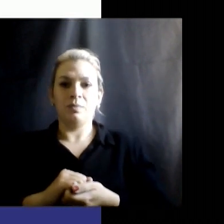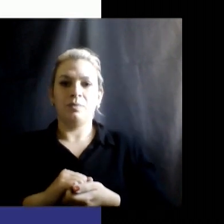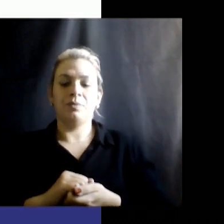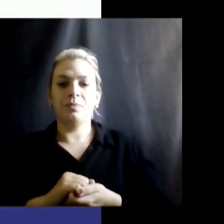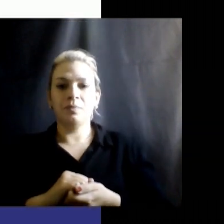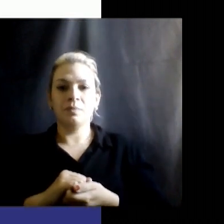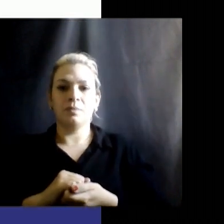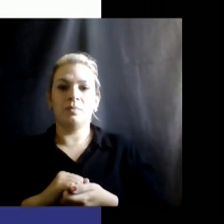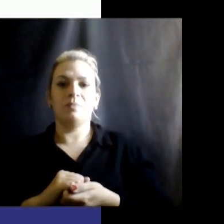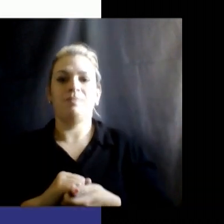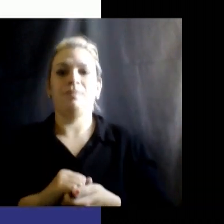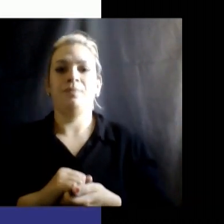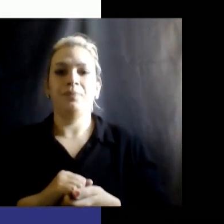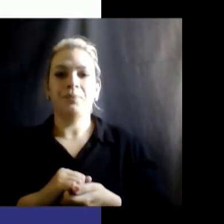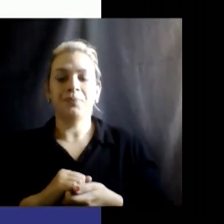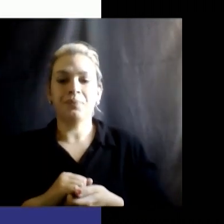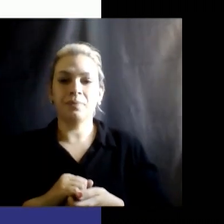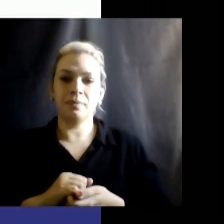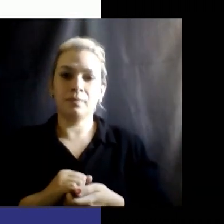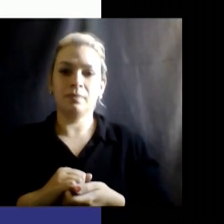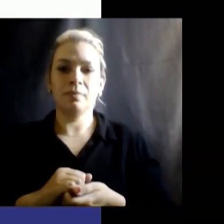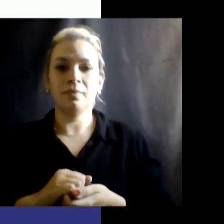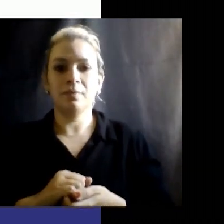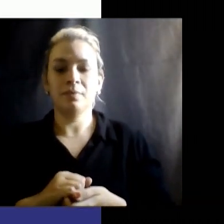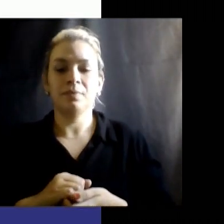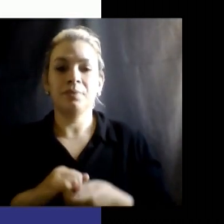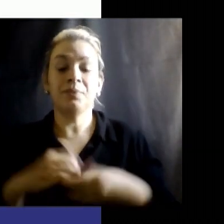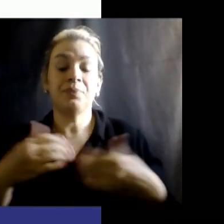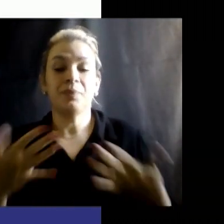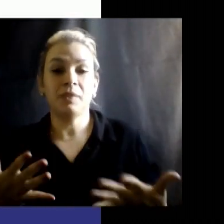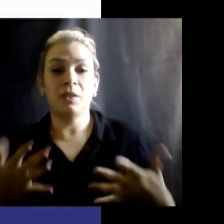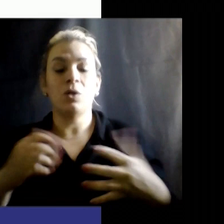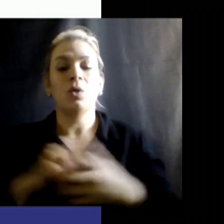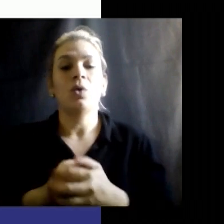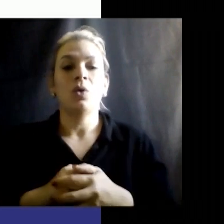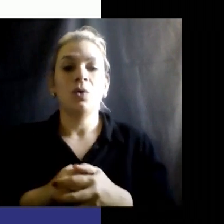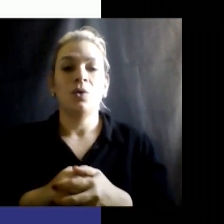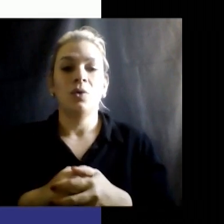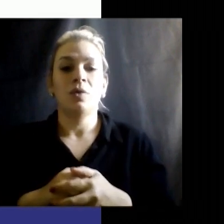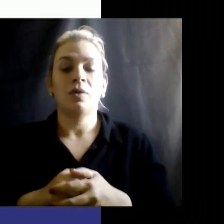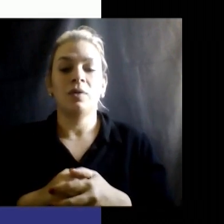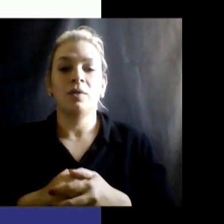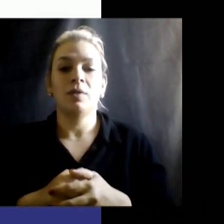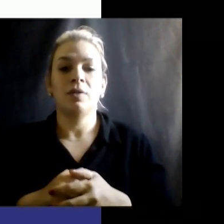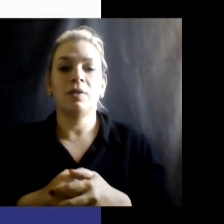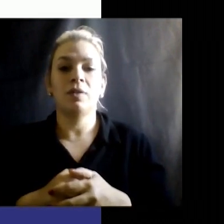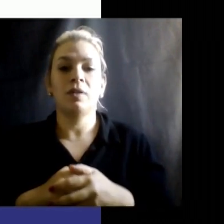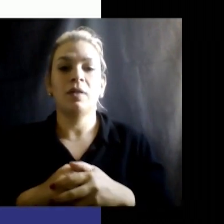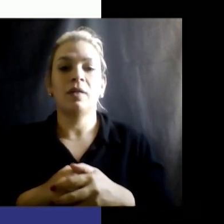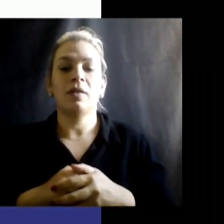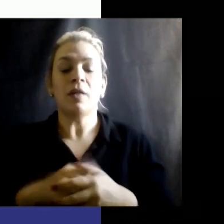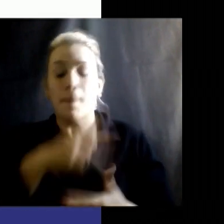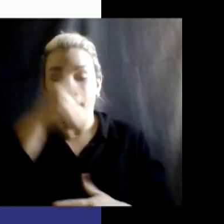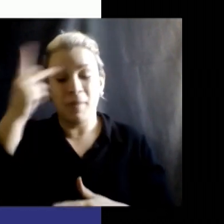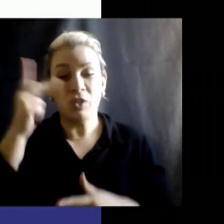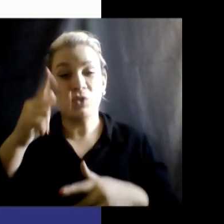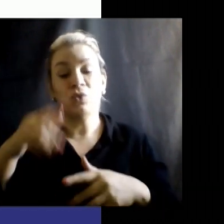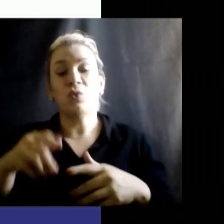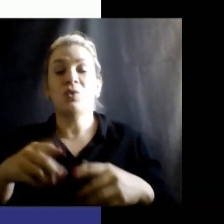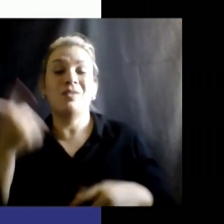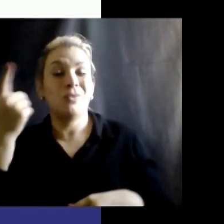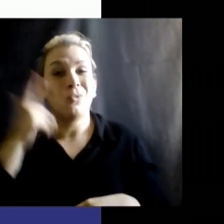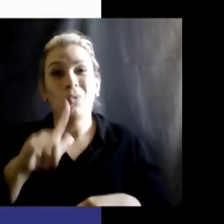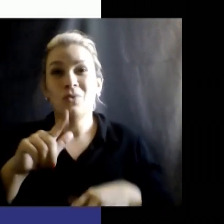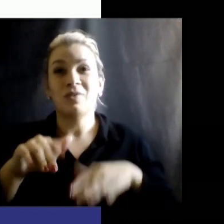de neurônios produtores de dopamina, afetando o controle motor, o equilíbrio, o sono, o humor. Não tem